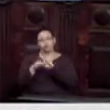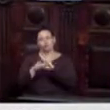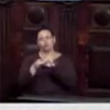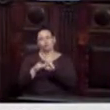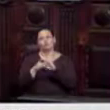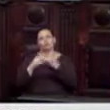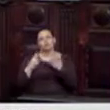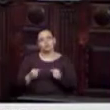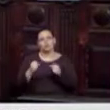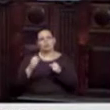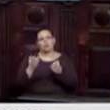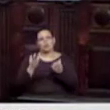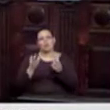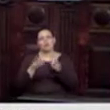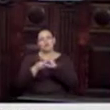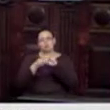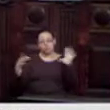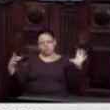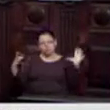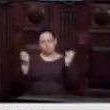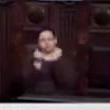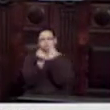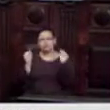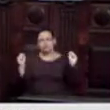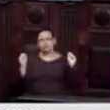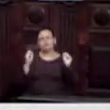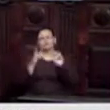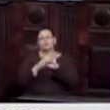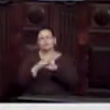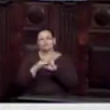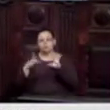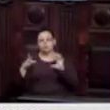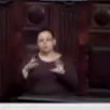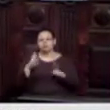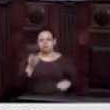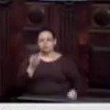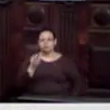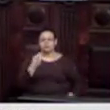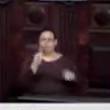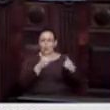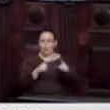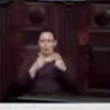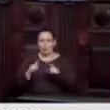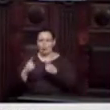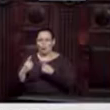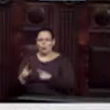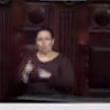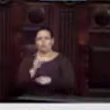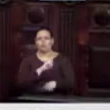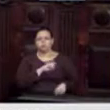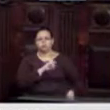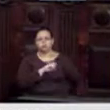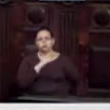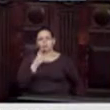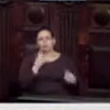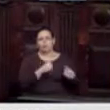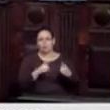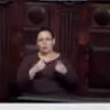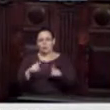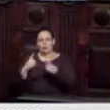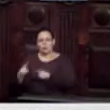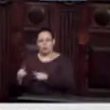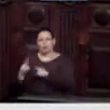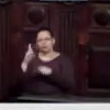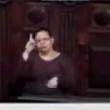sejam a favor da liberdade, que sejam a favor da democracia, que sejam contra a barbárie. E contra a barbárie,